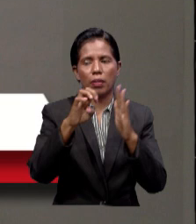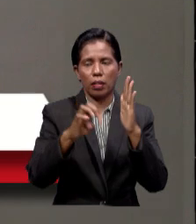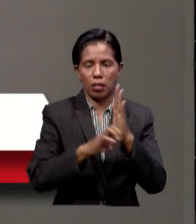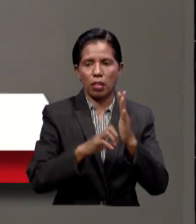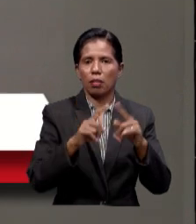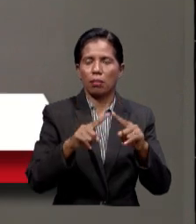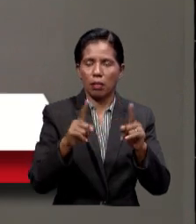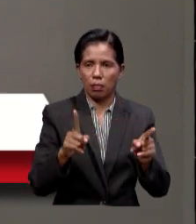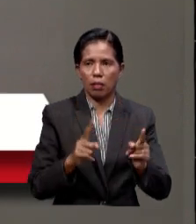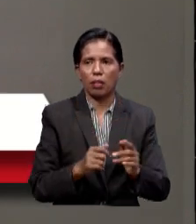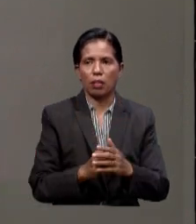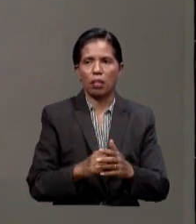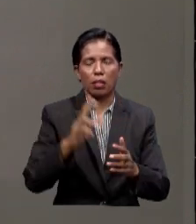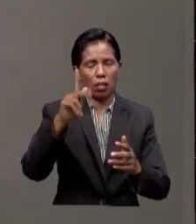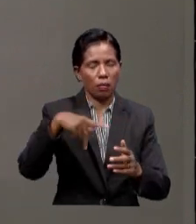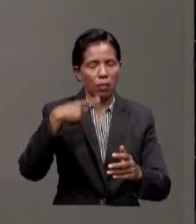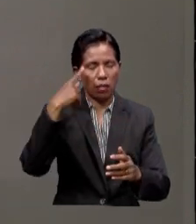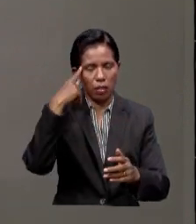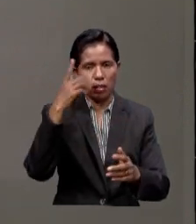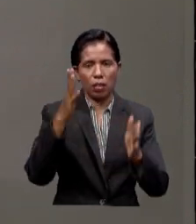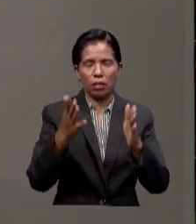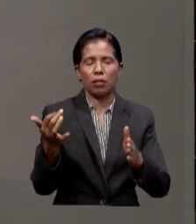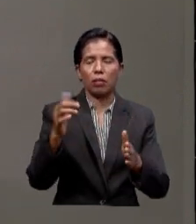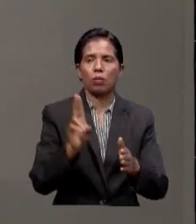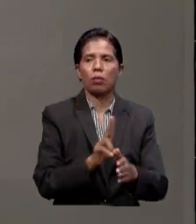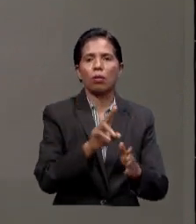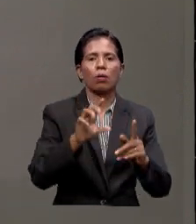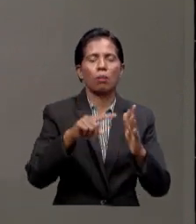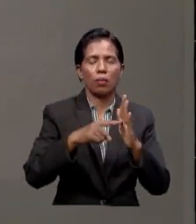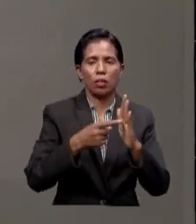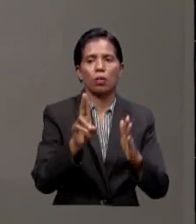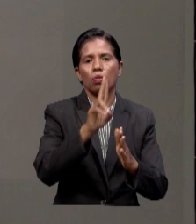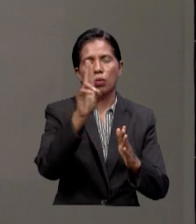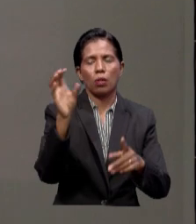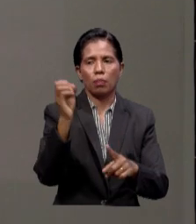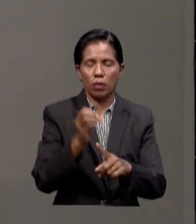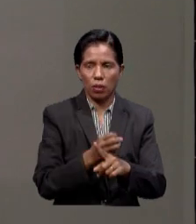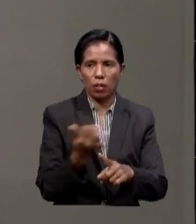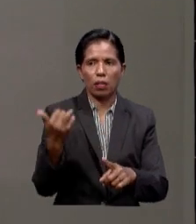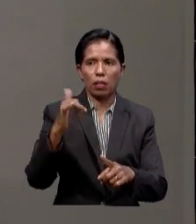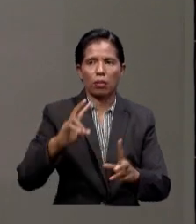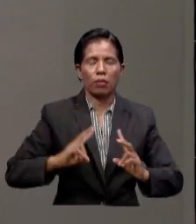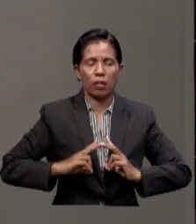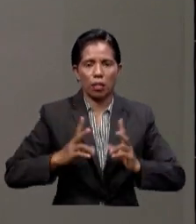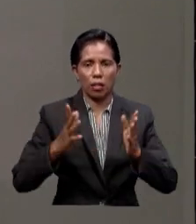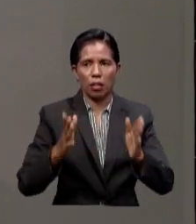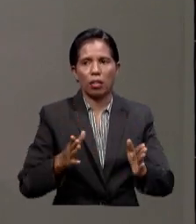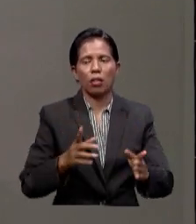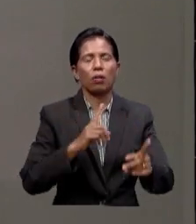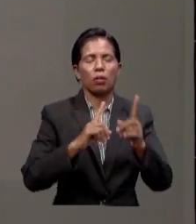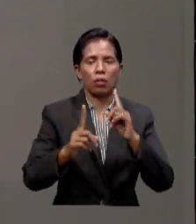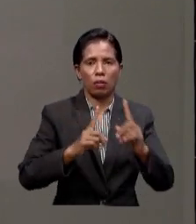bem, iha politiku Sira começa usa oportunidade si veterano Sira na situação ho di